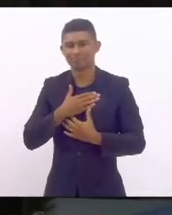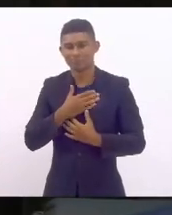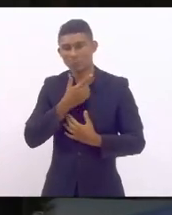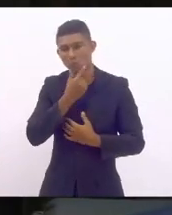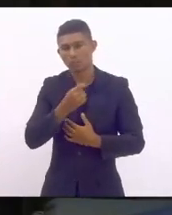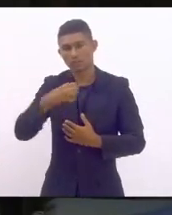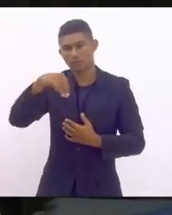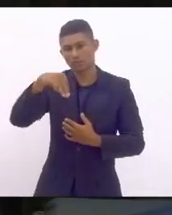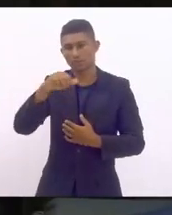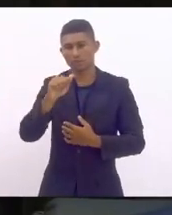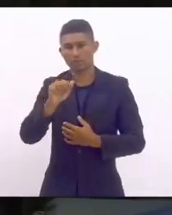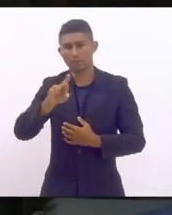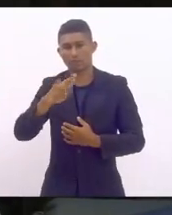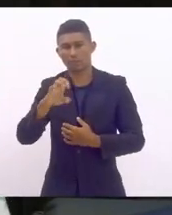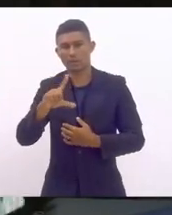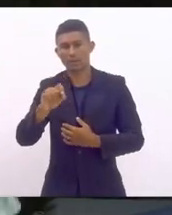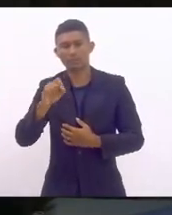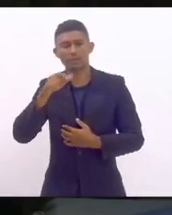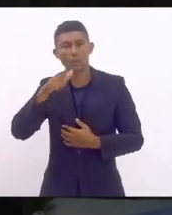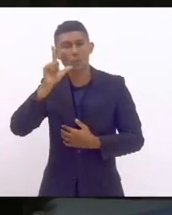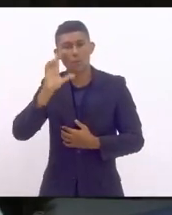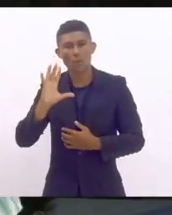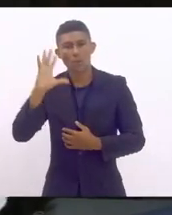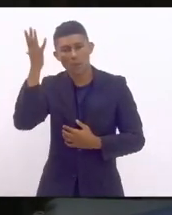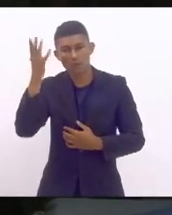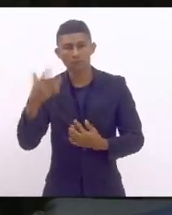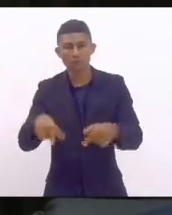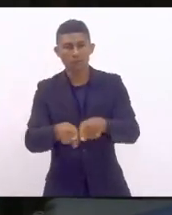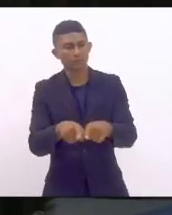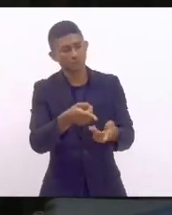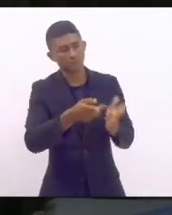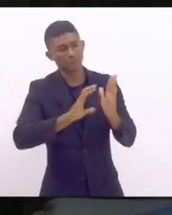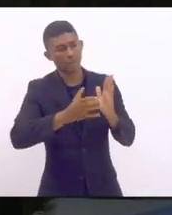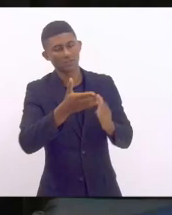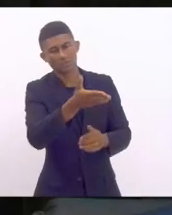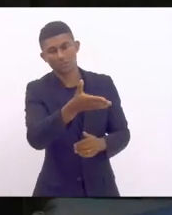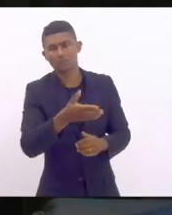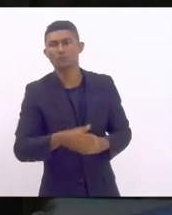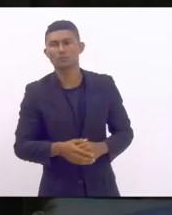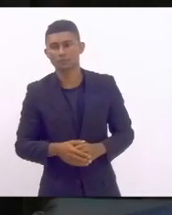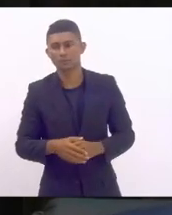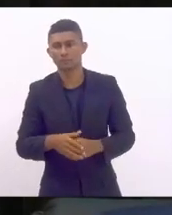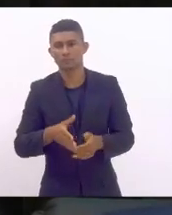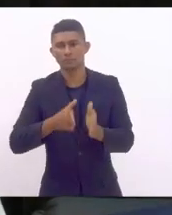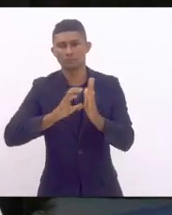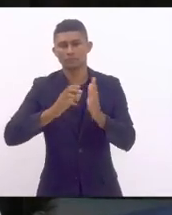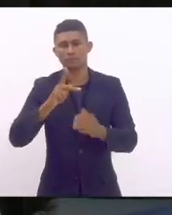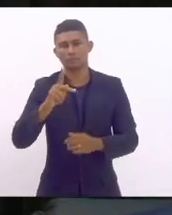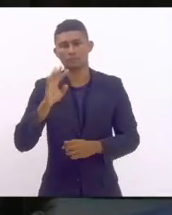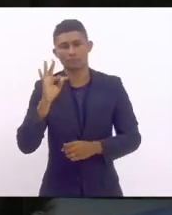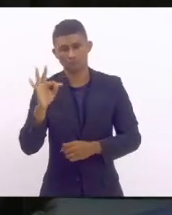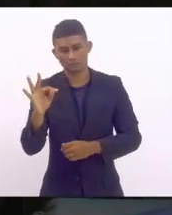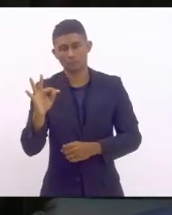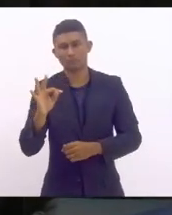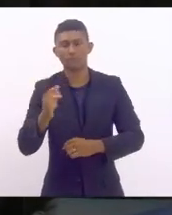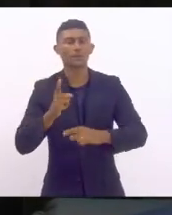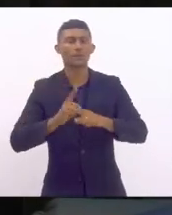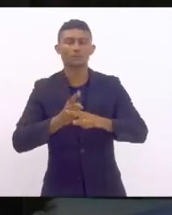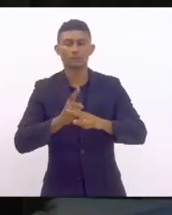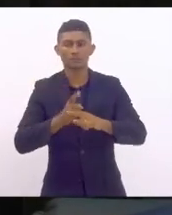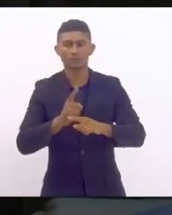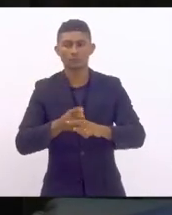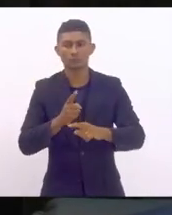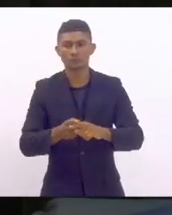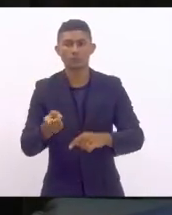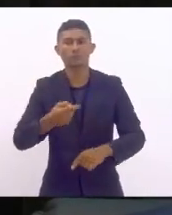Arruda pelo que aconteceu ontem remam a solidariedade ao seu partido também a partir dos trabalhadores por quê que nós estamos vivendo